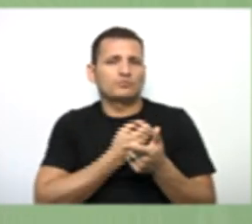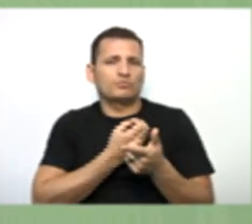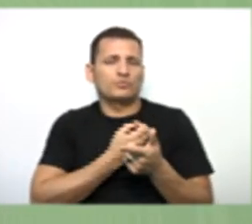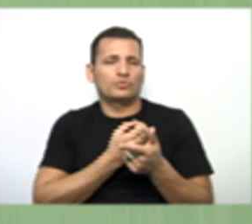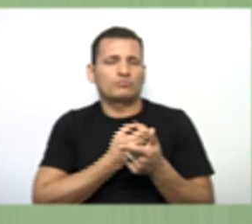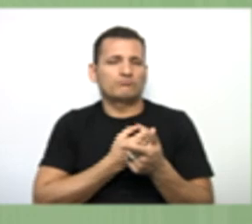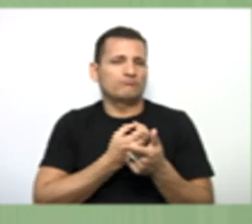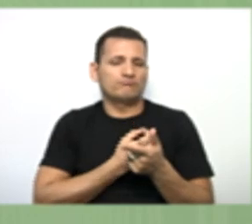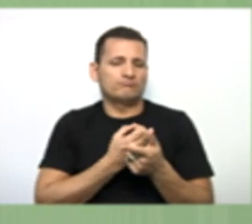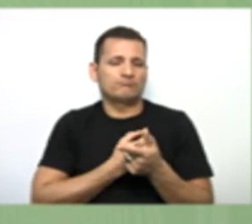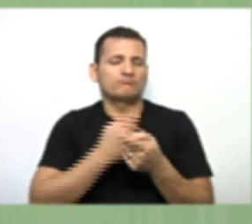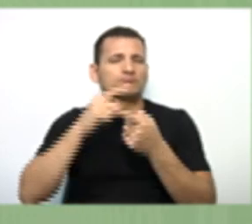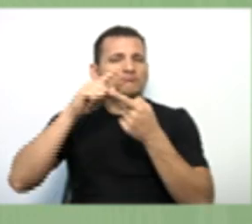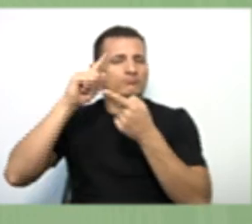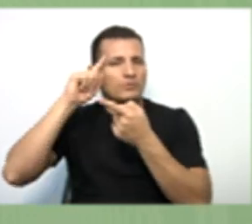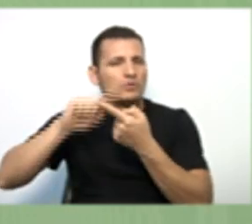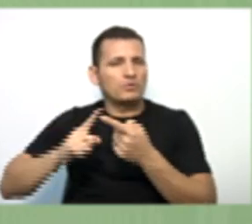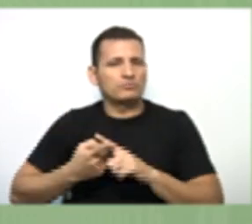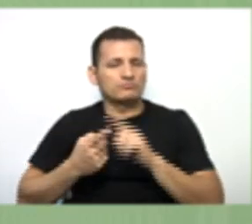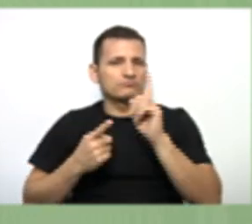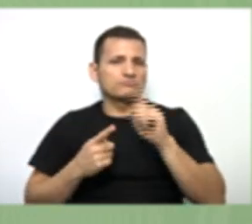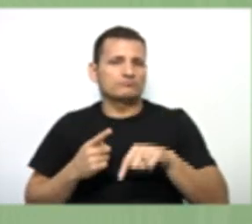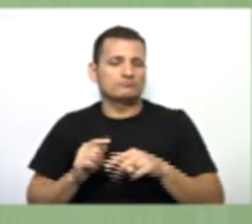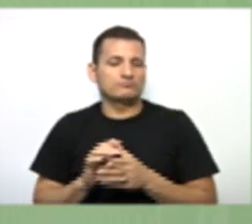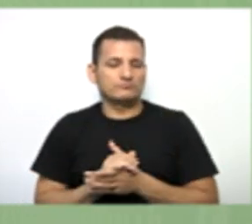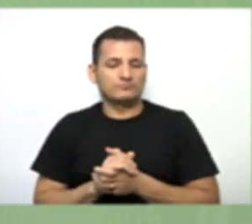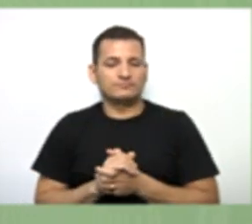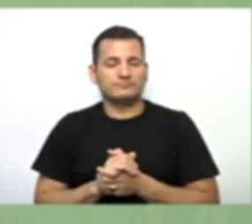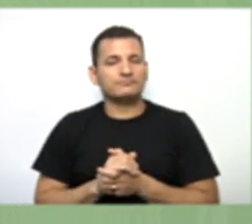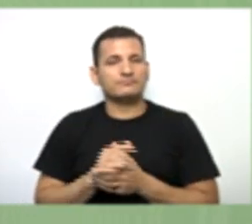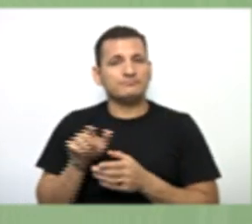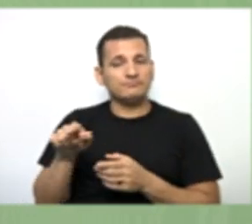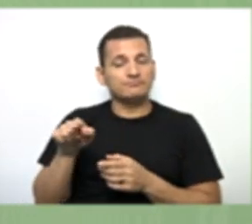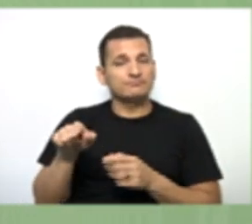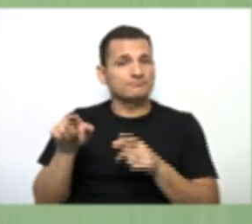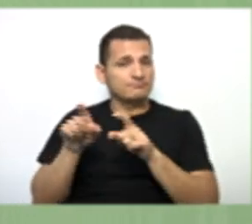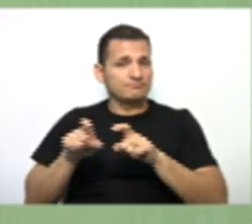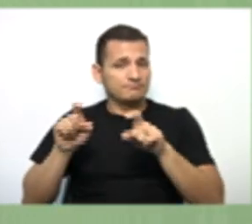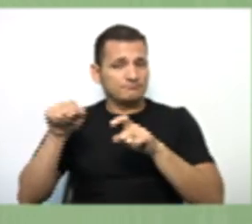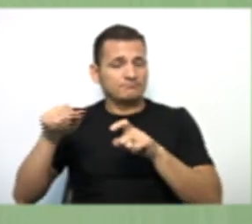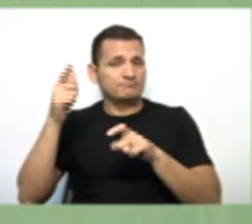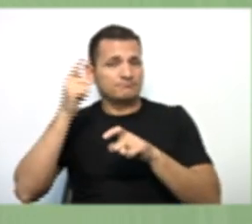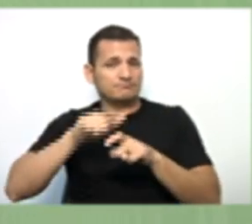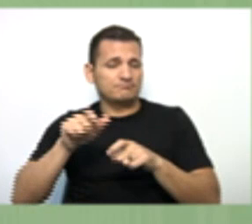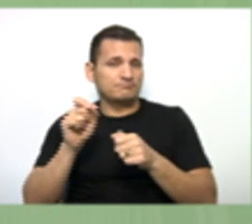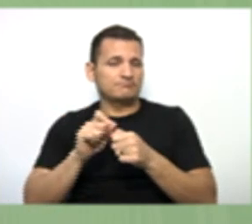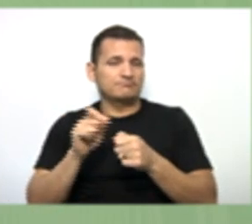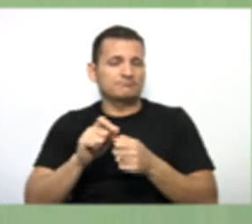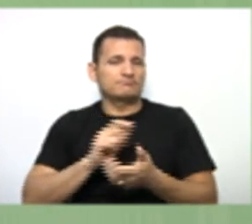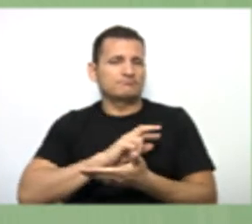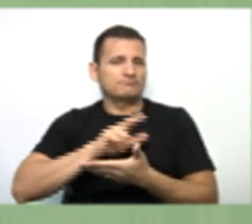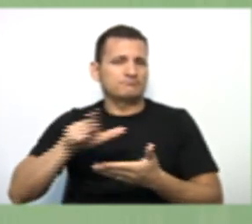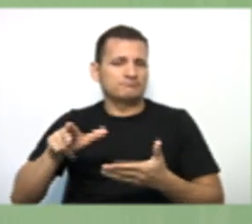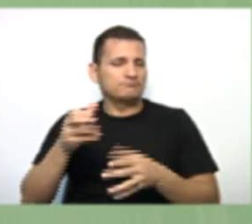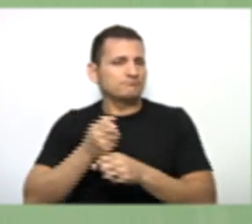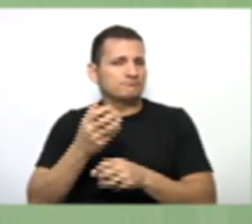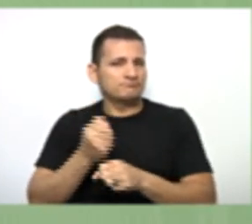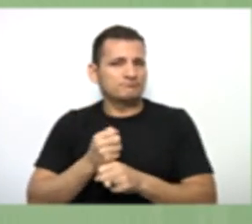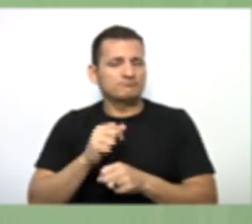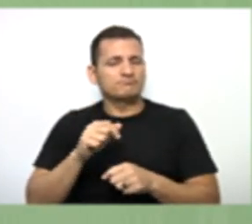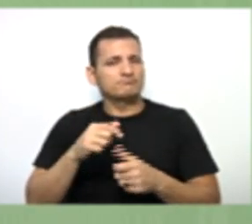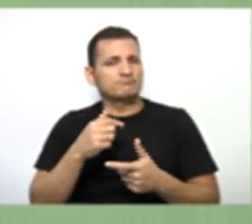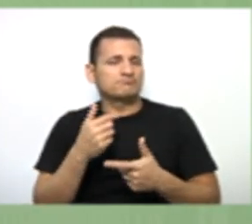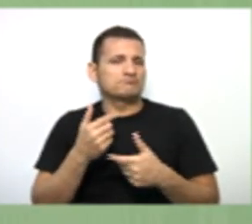Operadores lógicos são uma maneira, né, do computador consegue realizar os mais diversos cálculos e